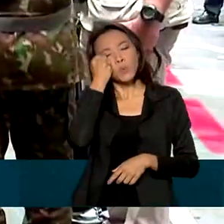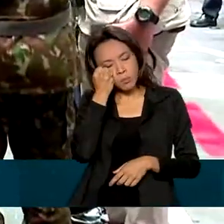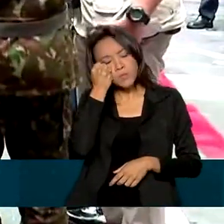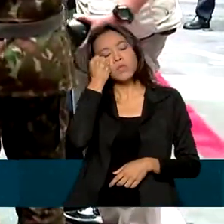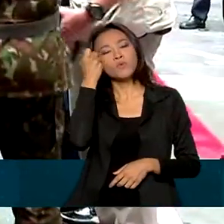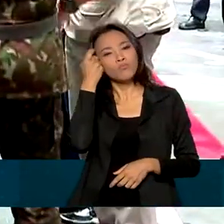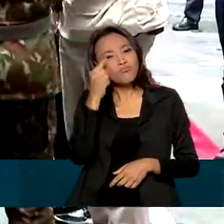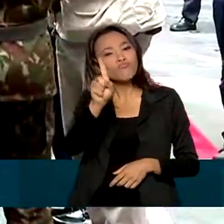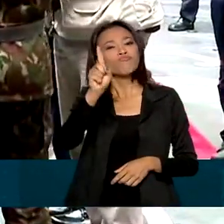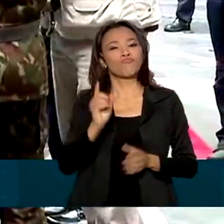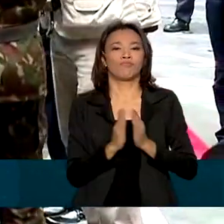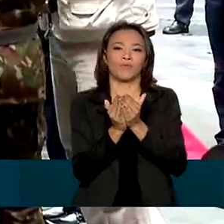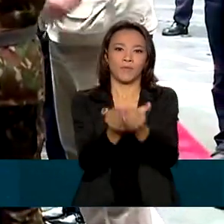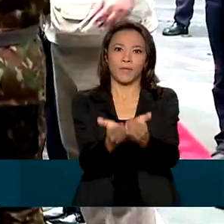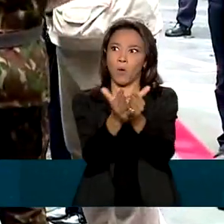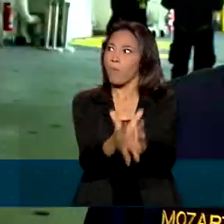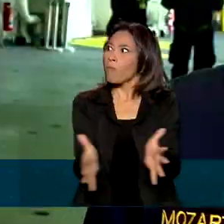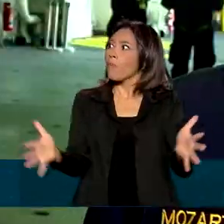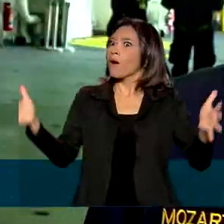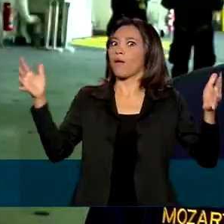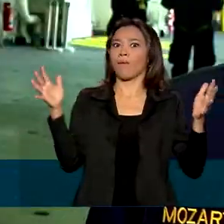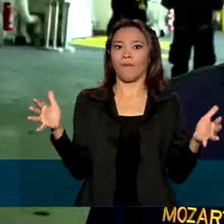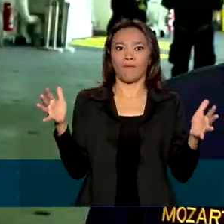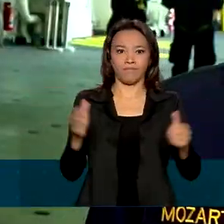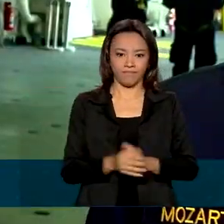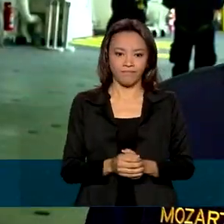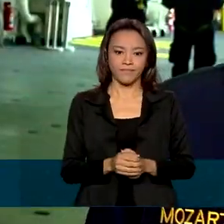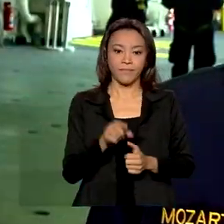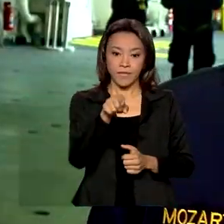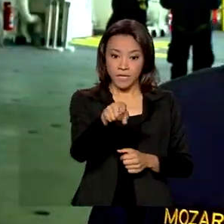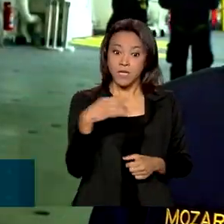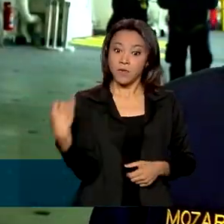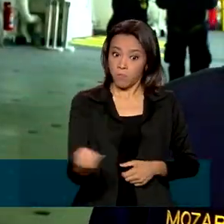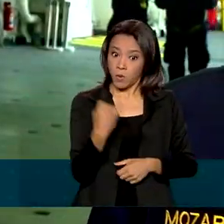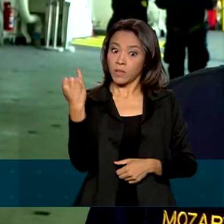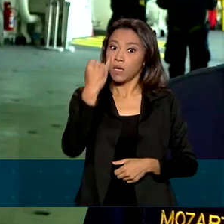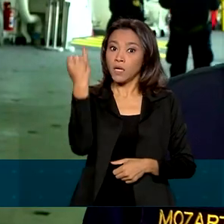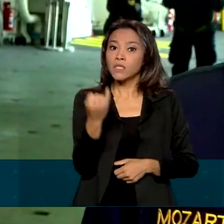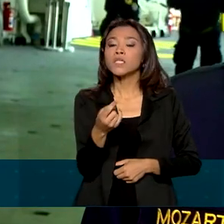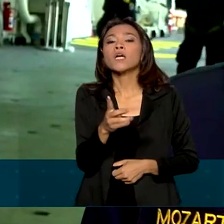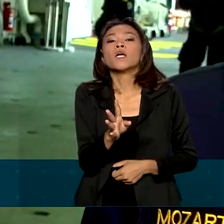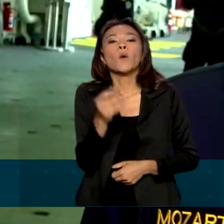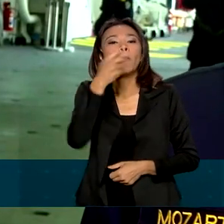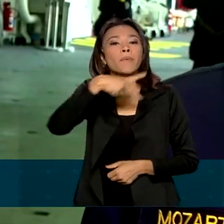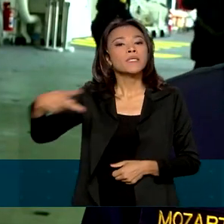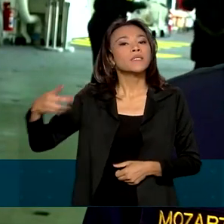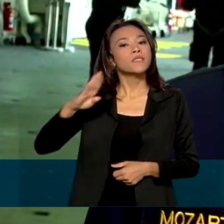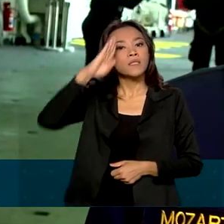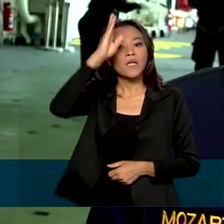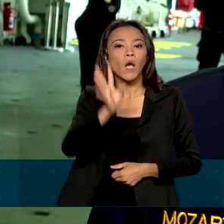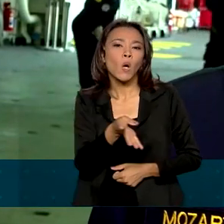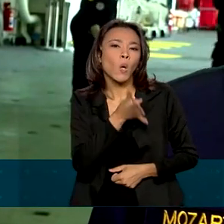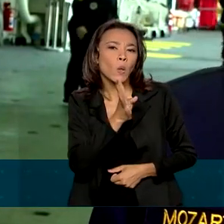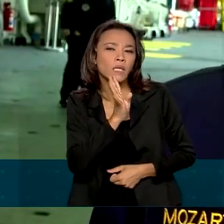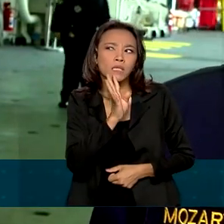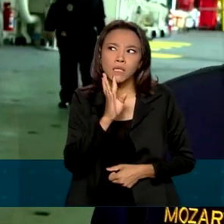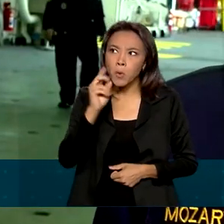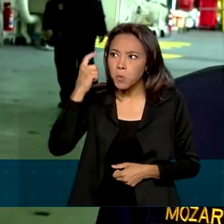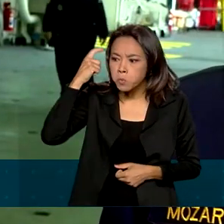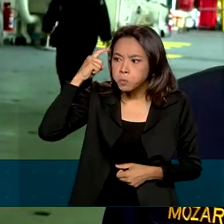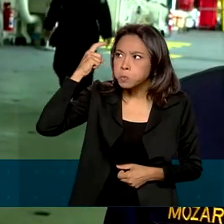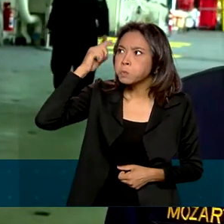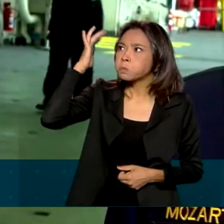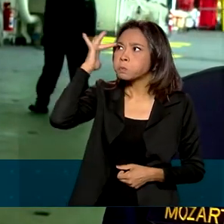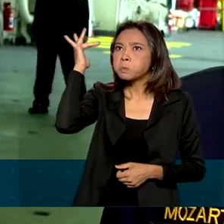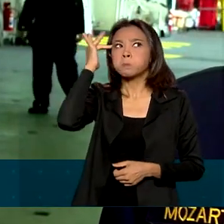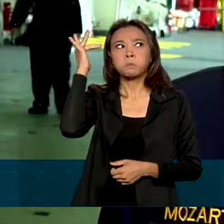que é o maior da Marinha Brasileira. Foi importante para o presidente conhecer um pouco mais das capacidades da Marinha. A Marinha